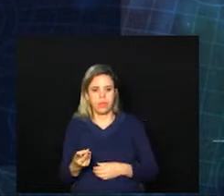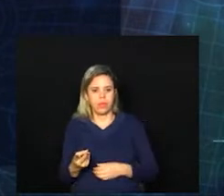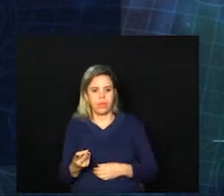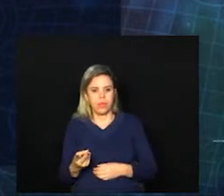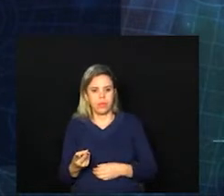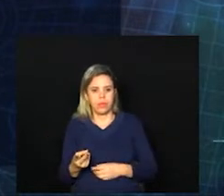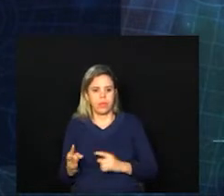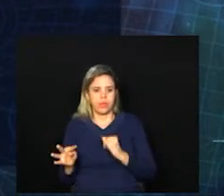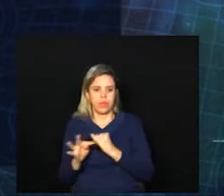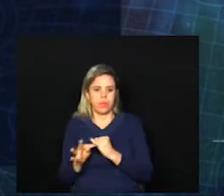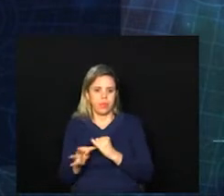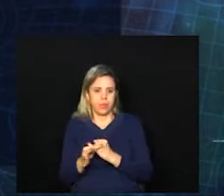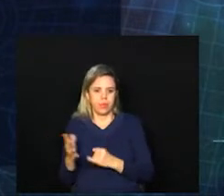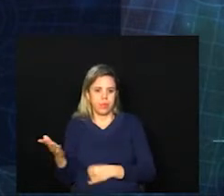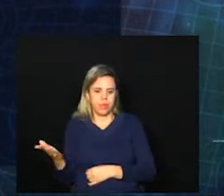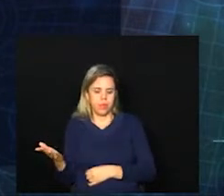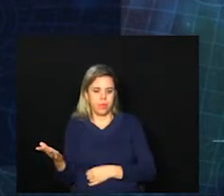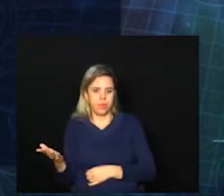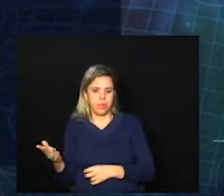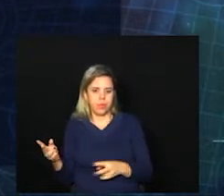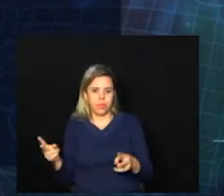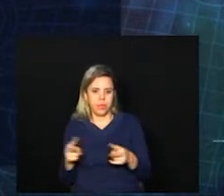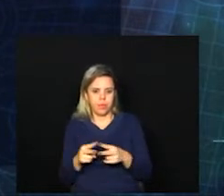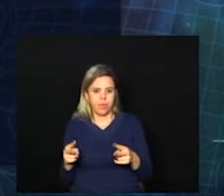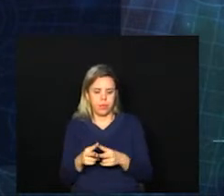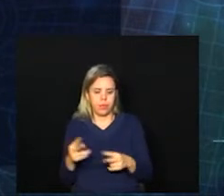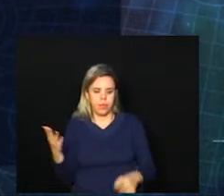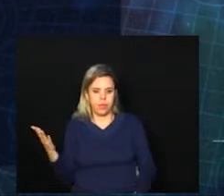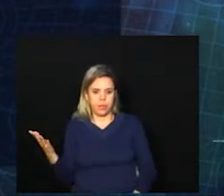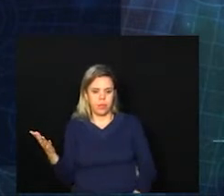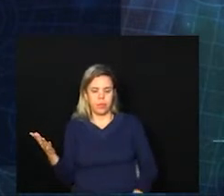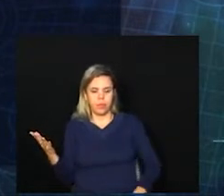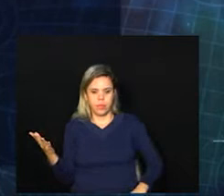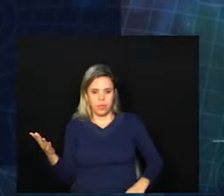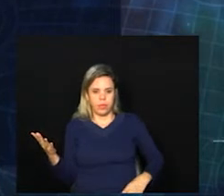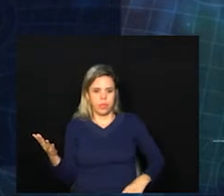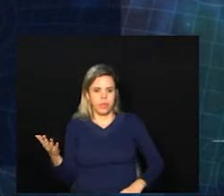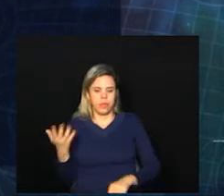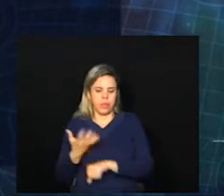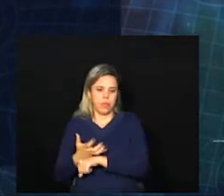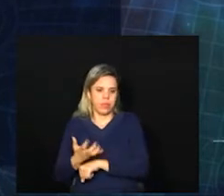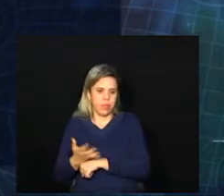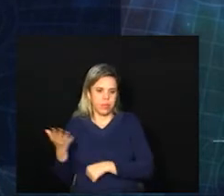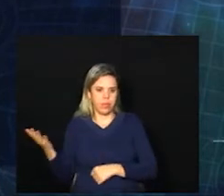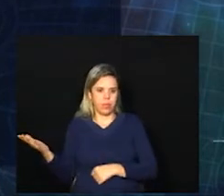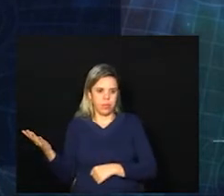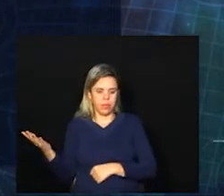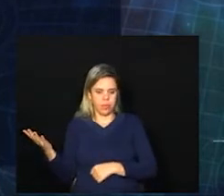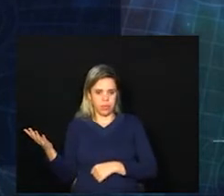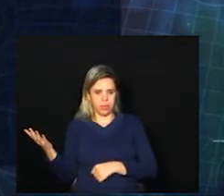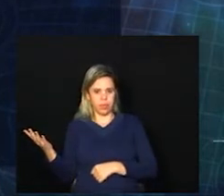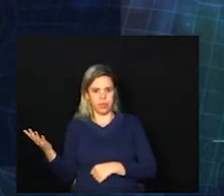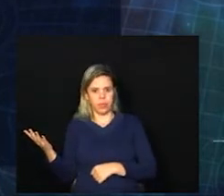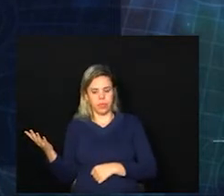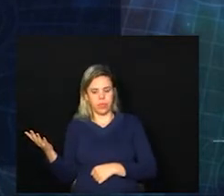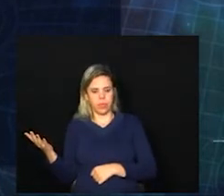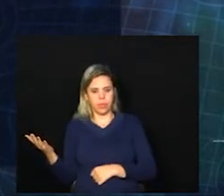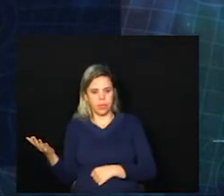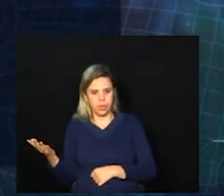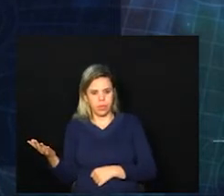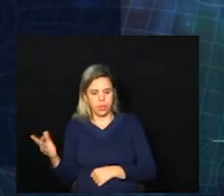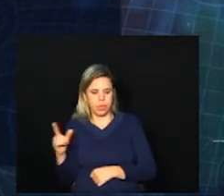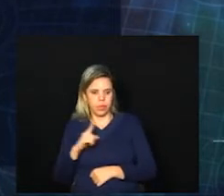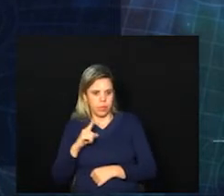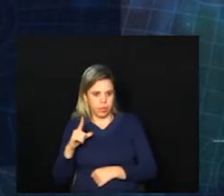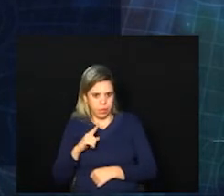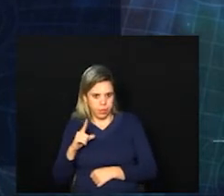373, Itatiba, 305, Paulínia, 288, Nova Odessa, 226. Aí nós